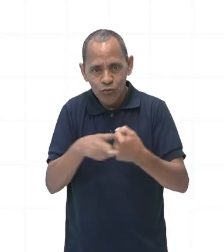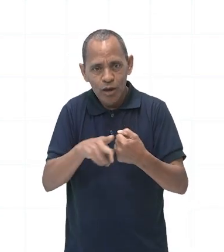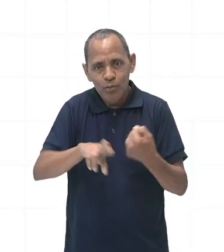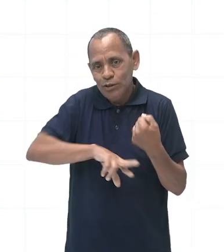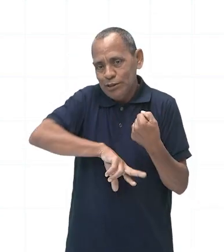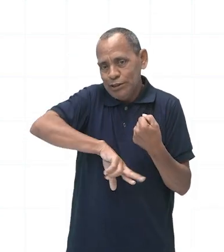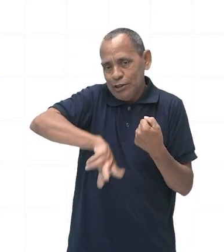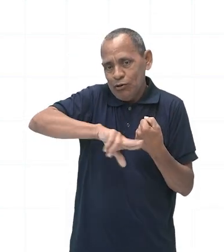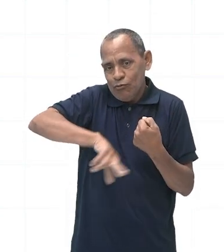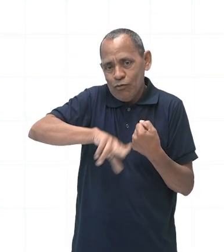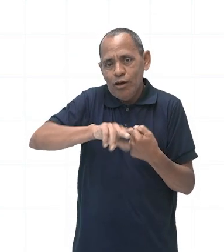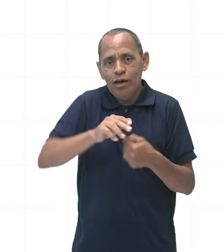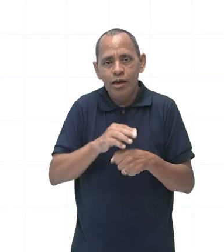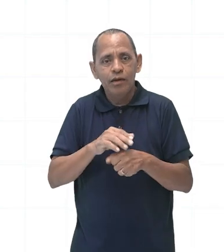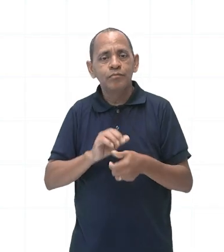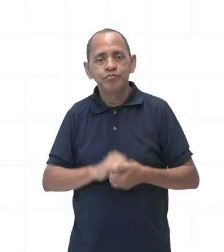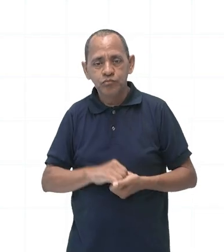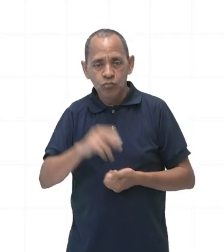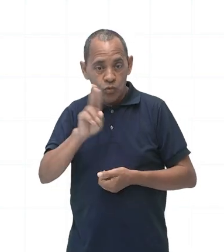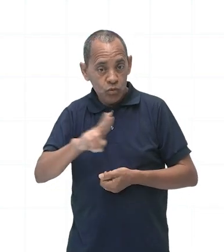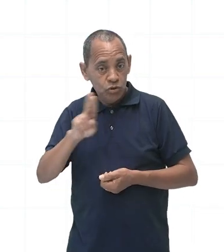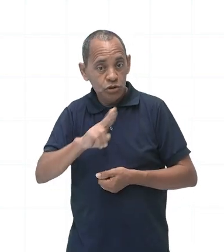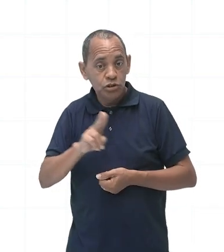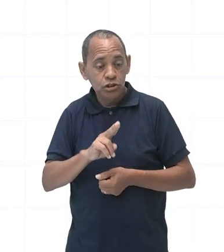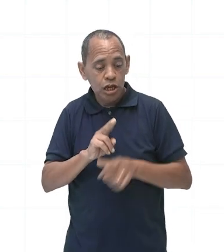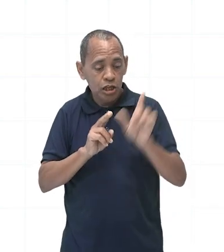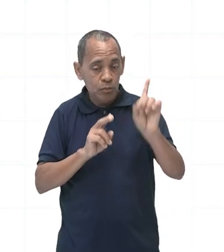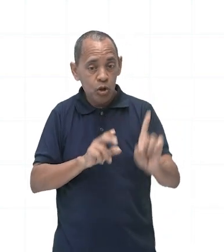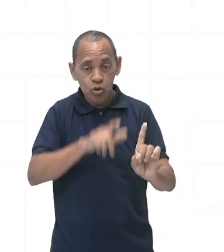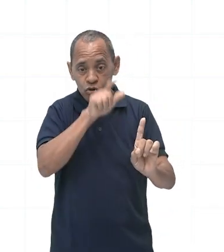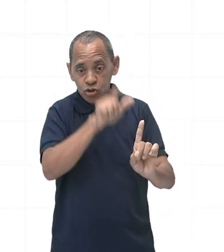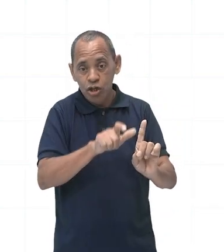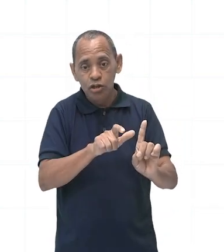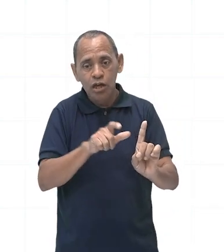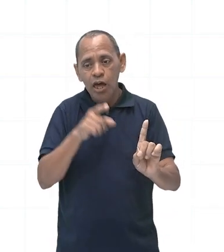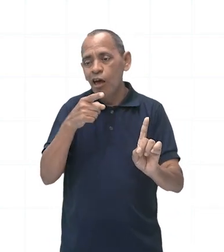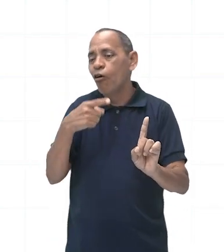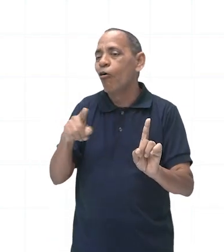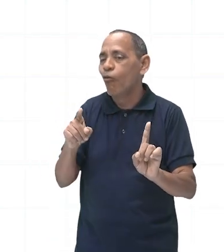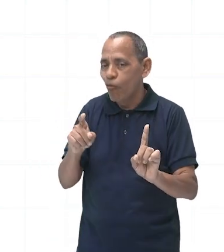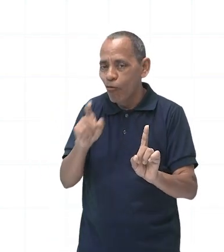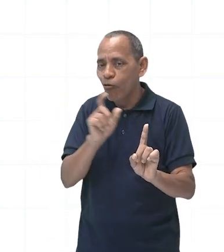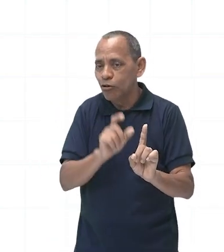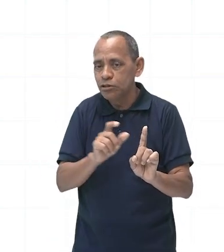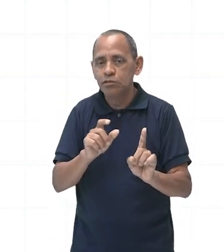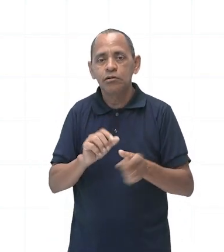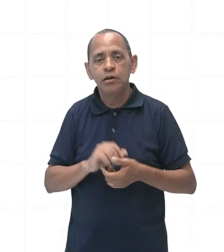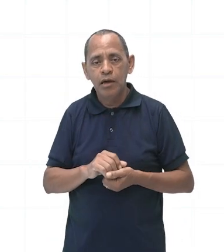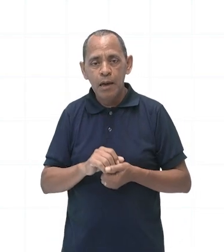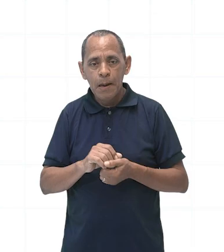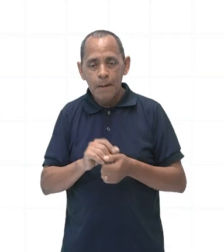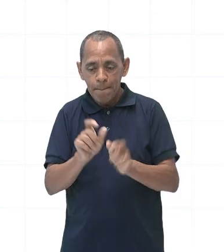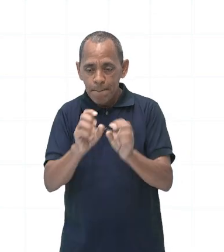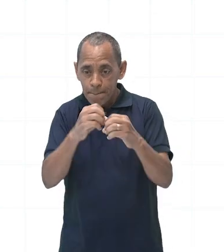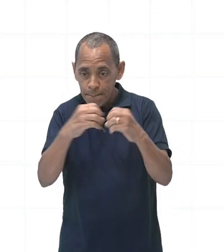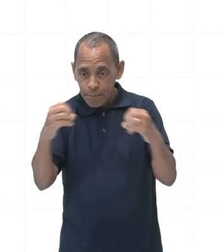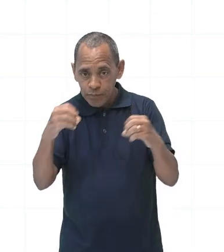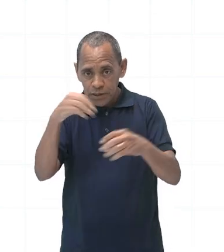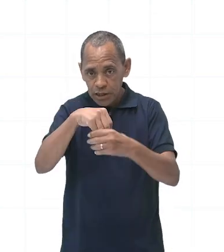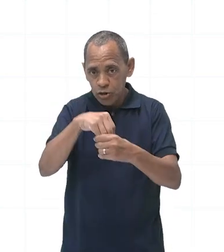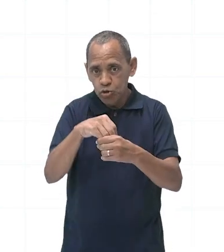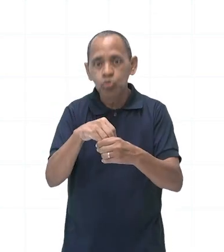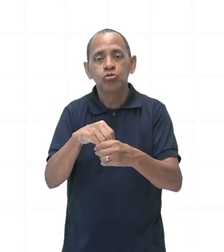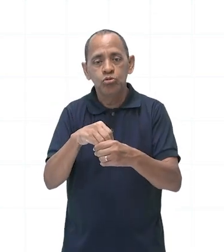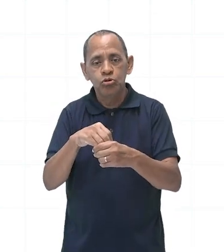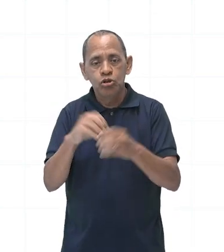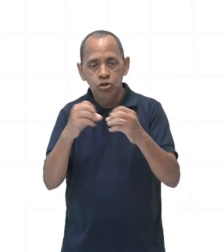percebo que a ação do verbo não é praticada pelo sujeito. É outro elemento da oração que está praticando a